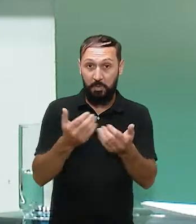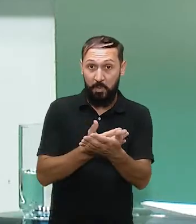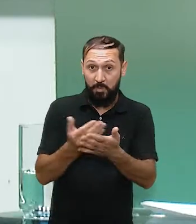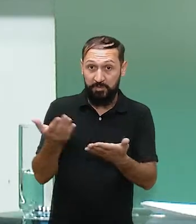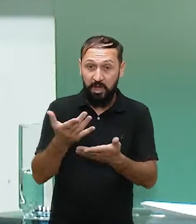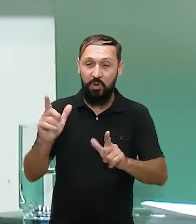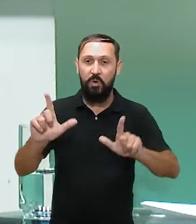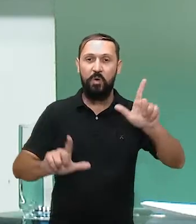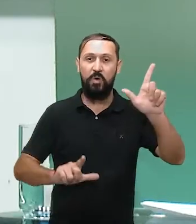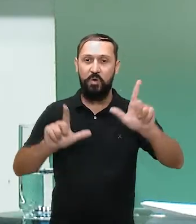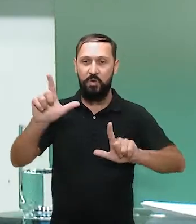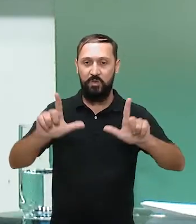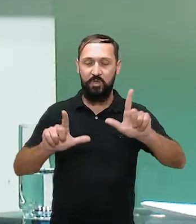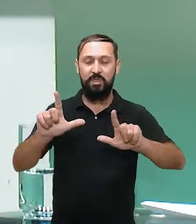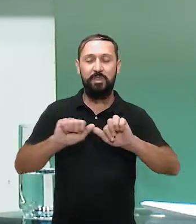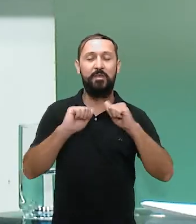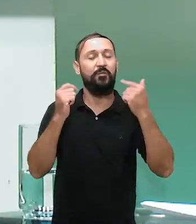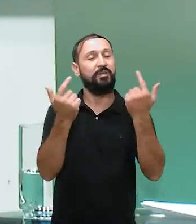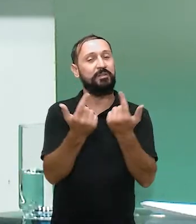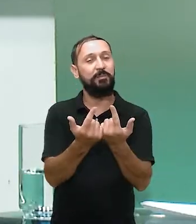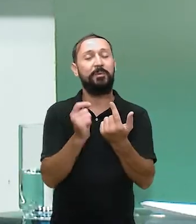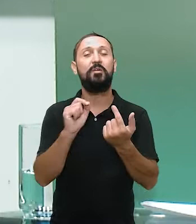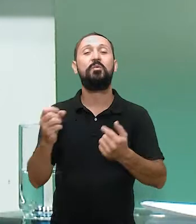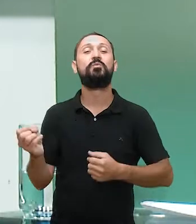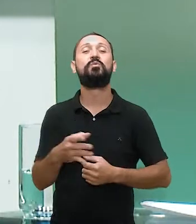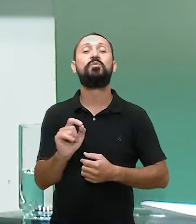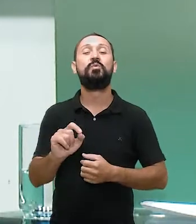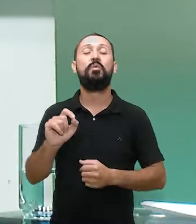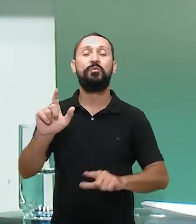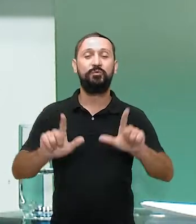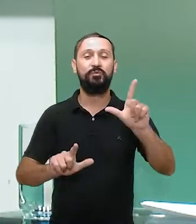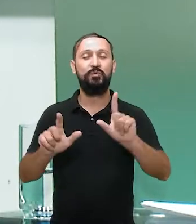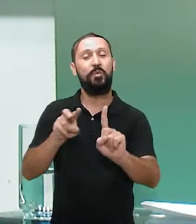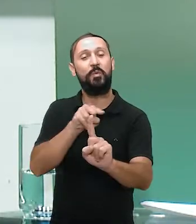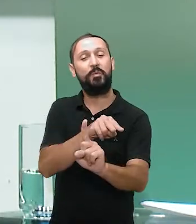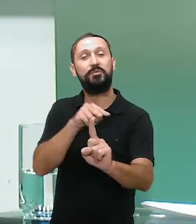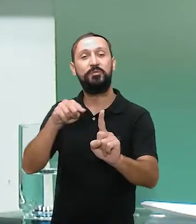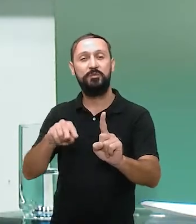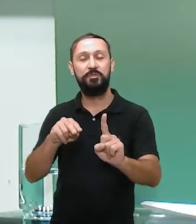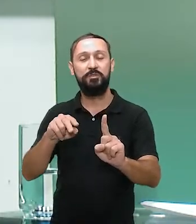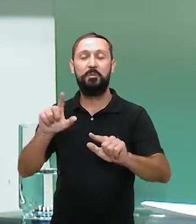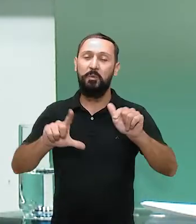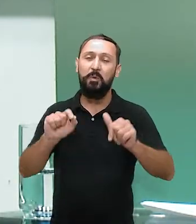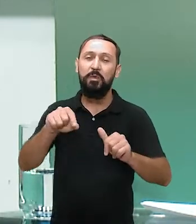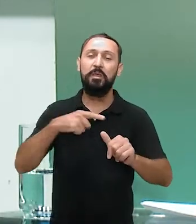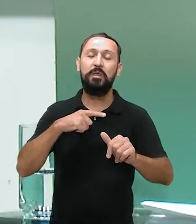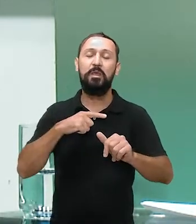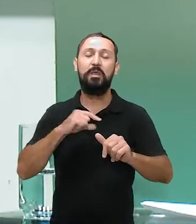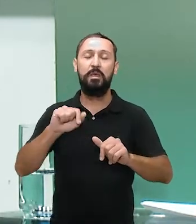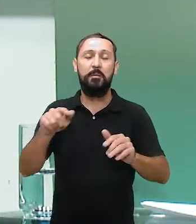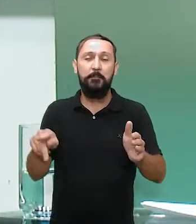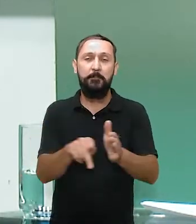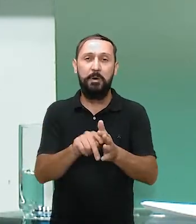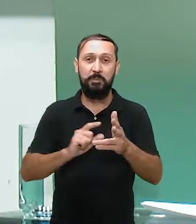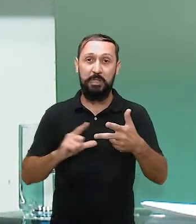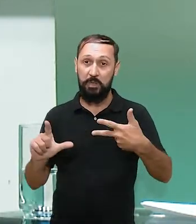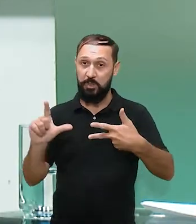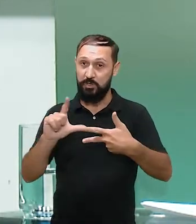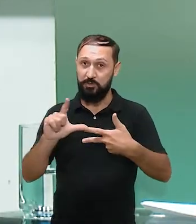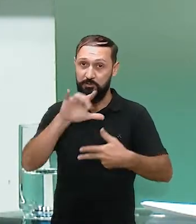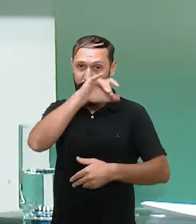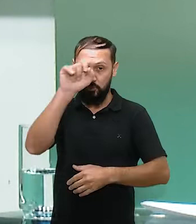Muito bem, começa a partir de agora, aqui na TV Assembleia, mais uma edição do Ponto de Vista, um programa que a TV do